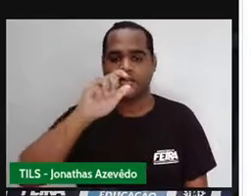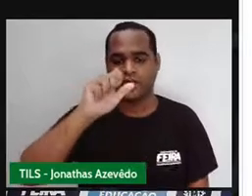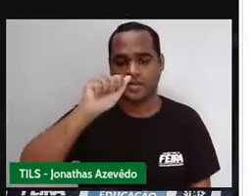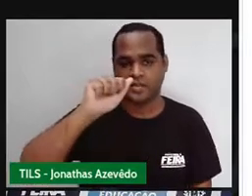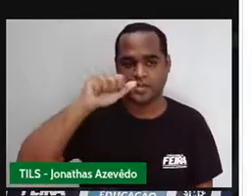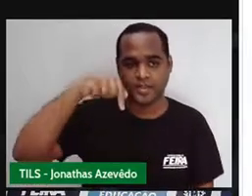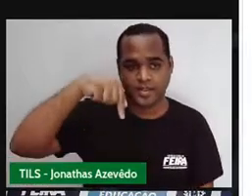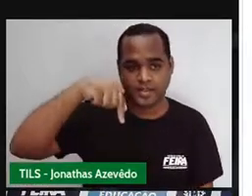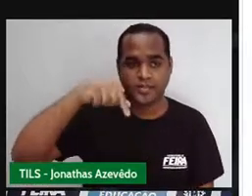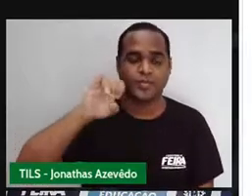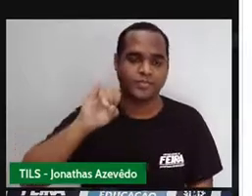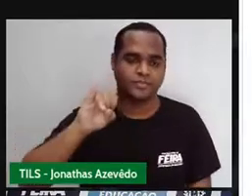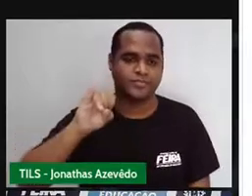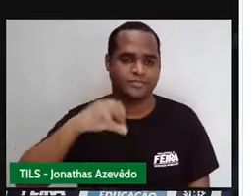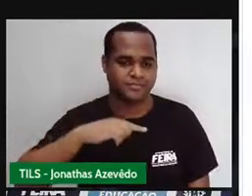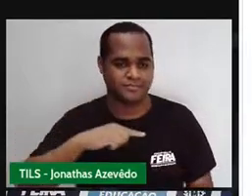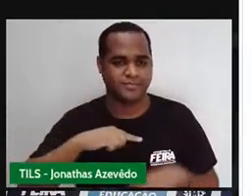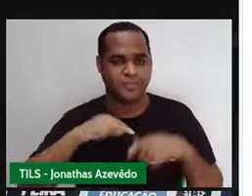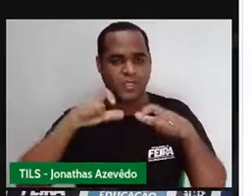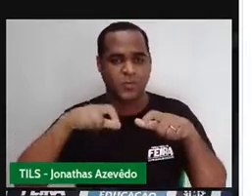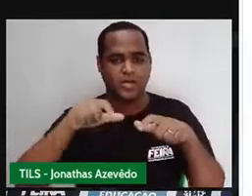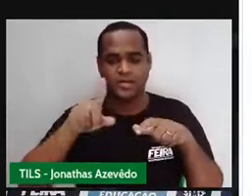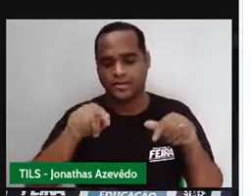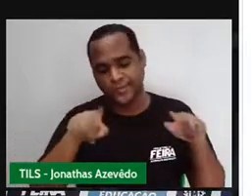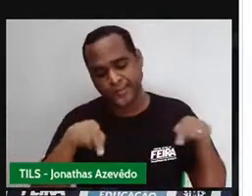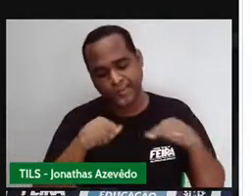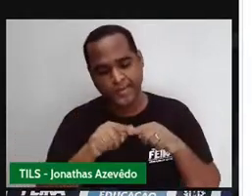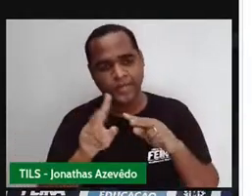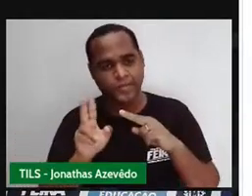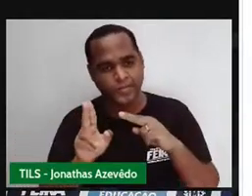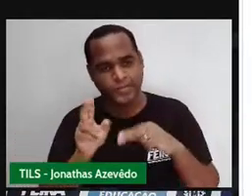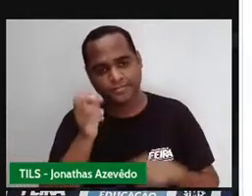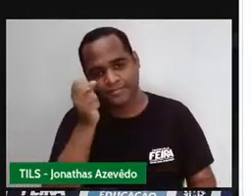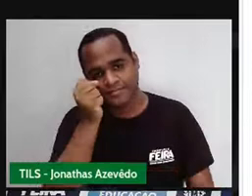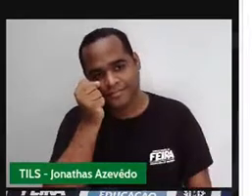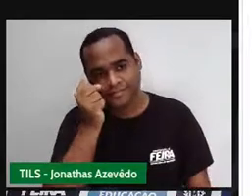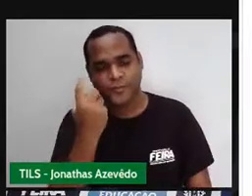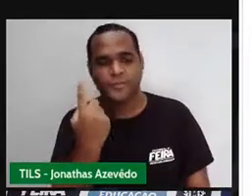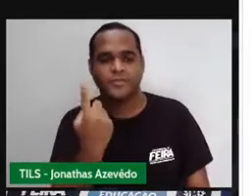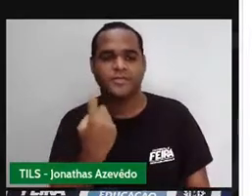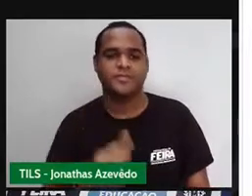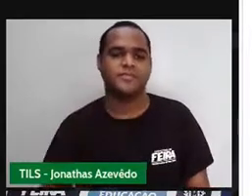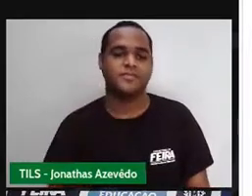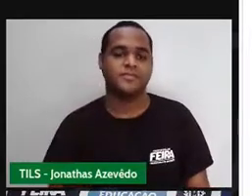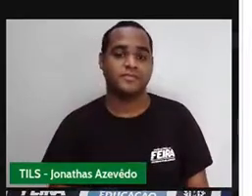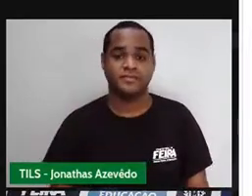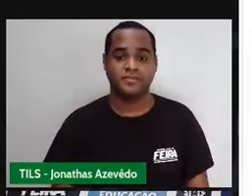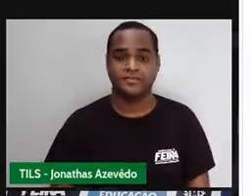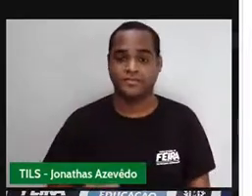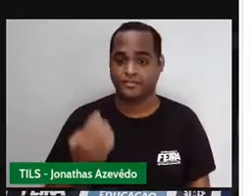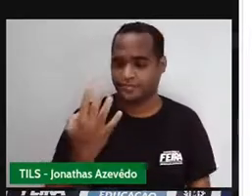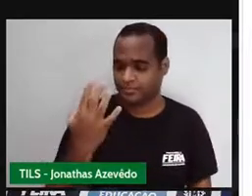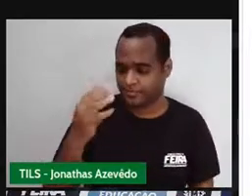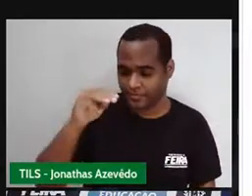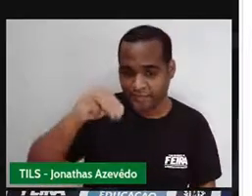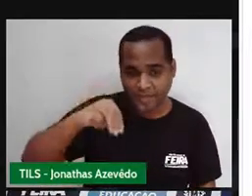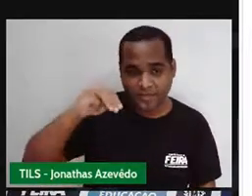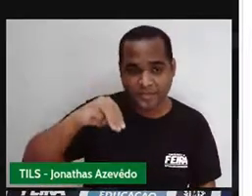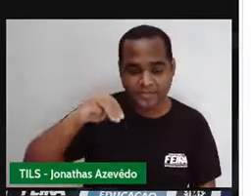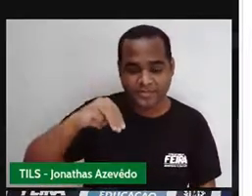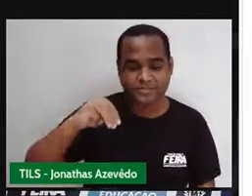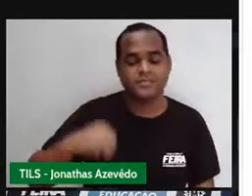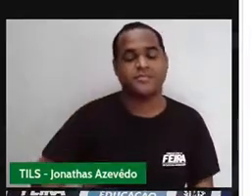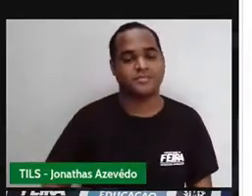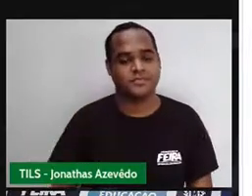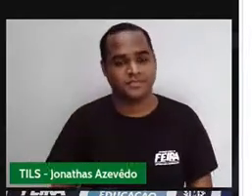dessa figura que que representa o quarto Então vamos lá o comprimento 4 metros certo